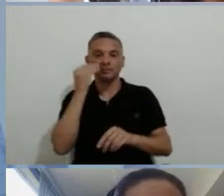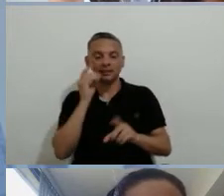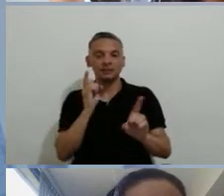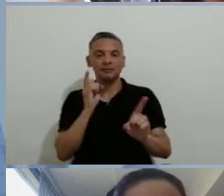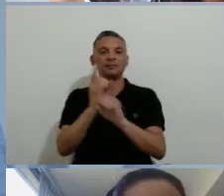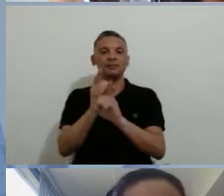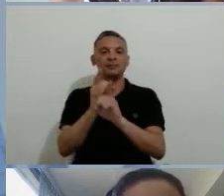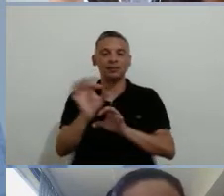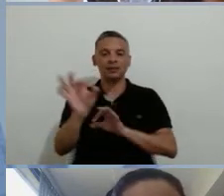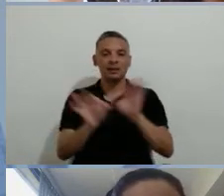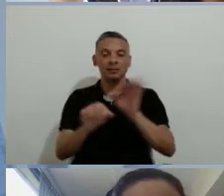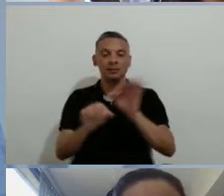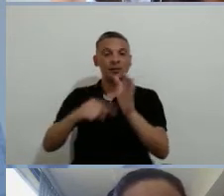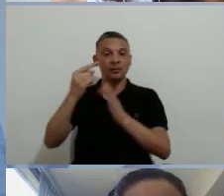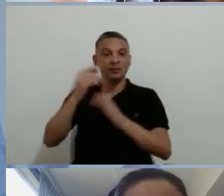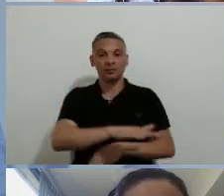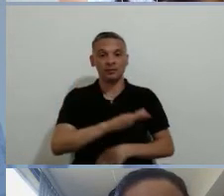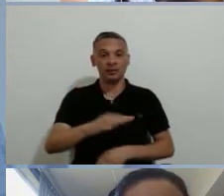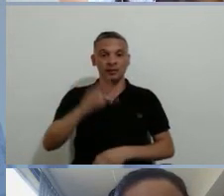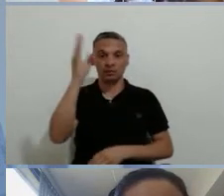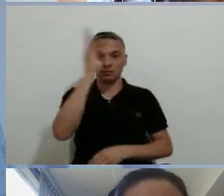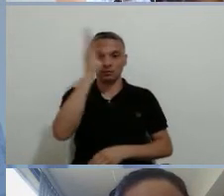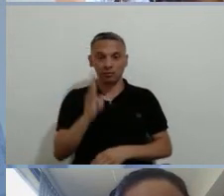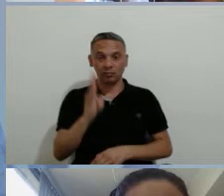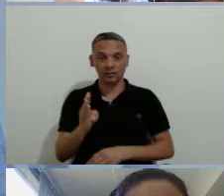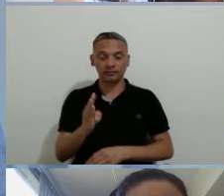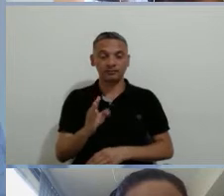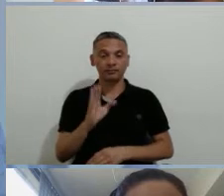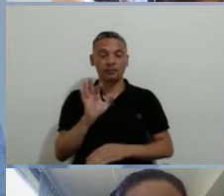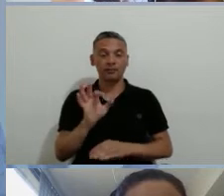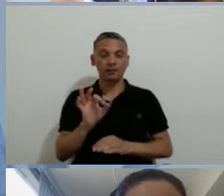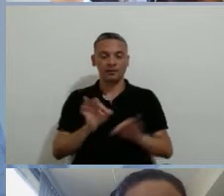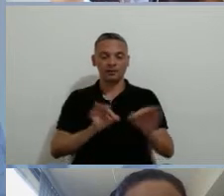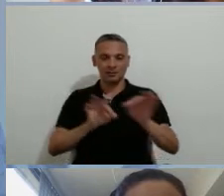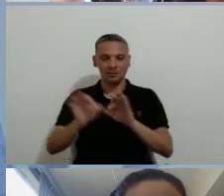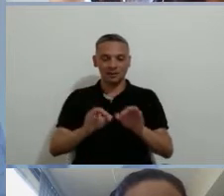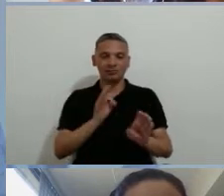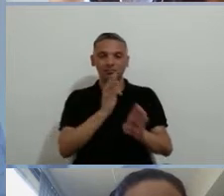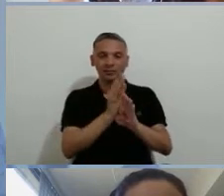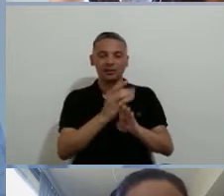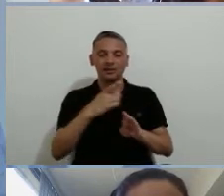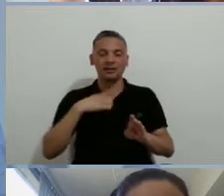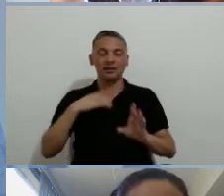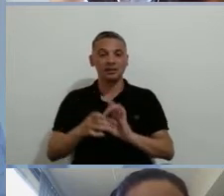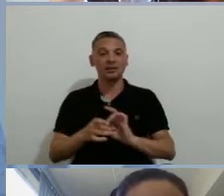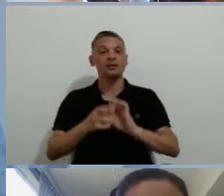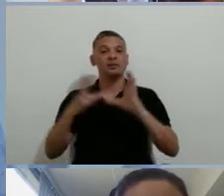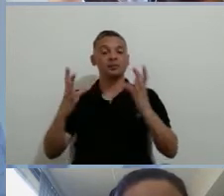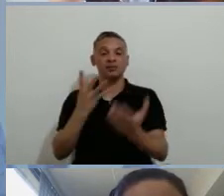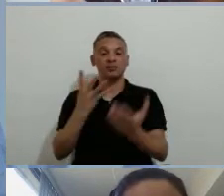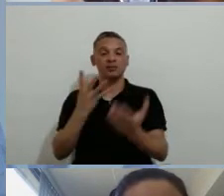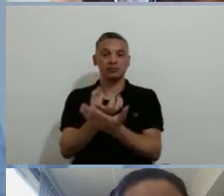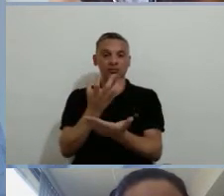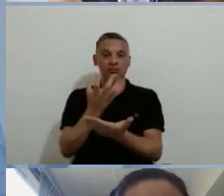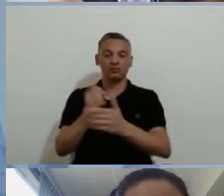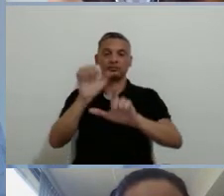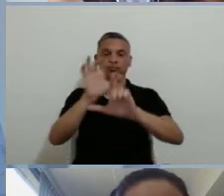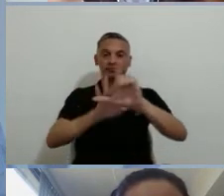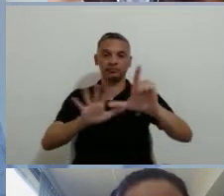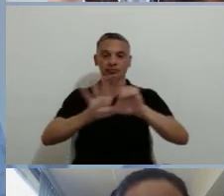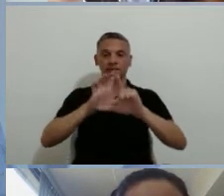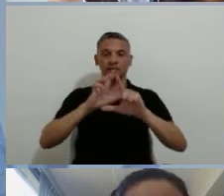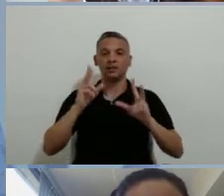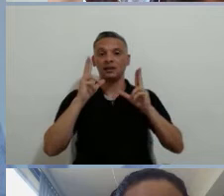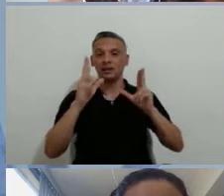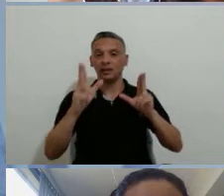planos pela primeira infância do Brasil. Os planos localizados, eles estão disponíveis para download na plataforma, como é o caso do Plano